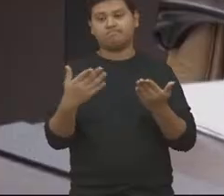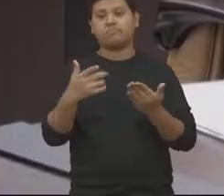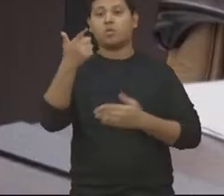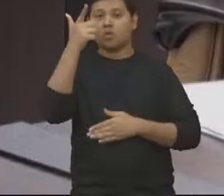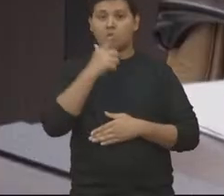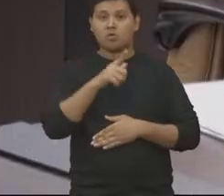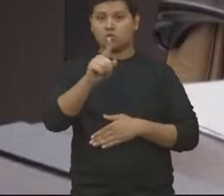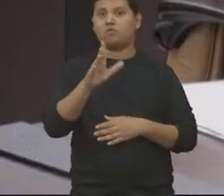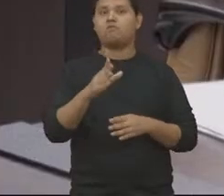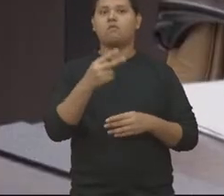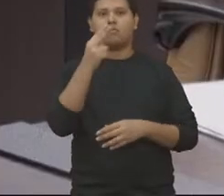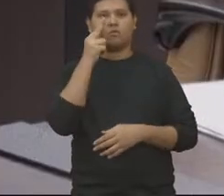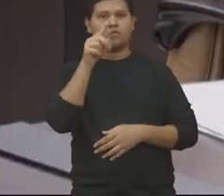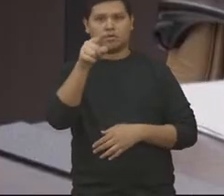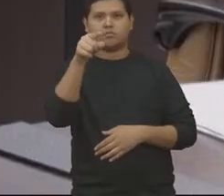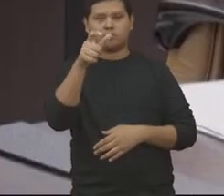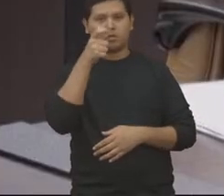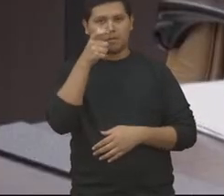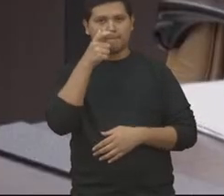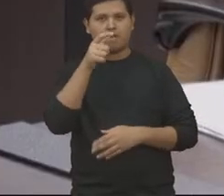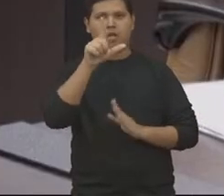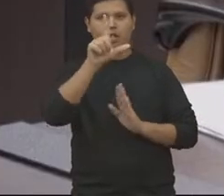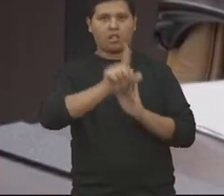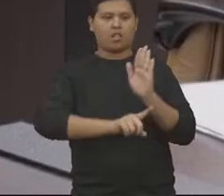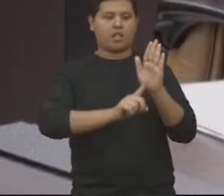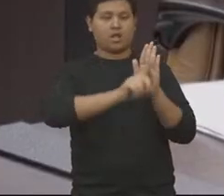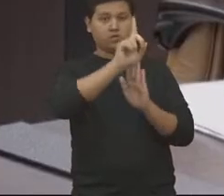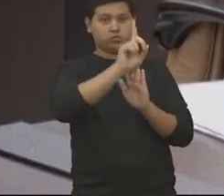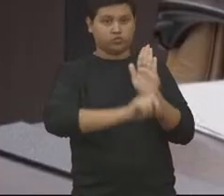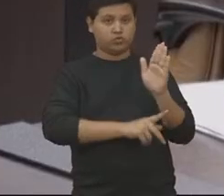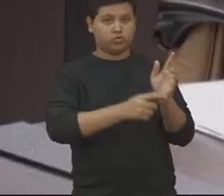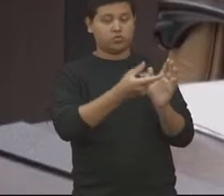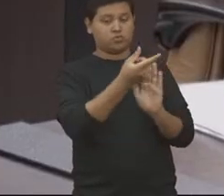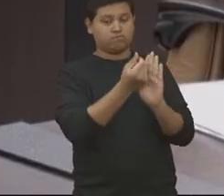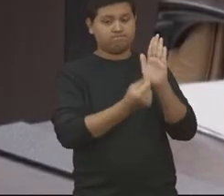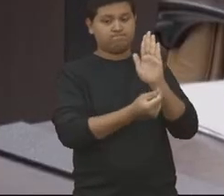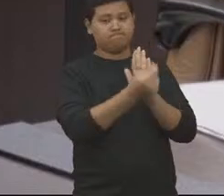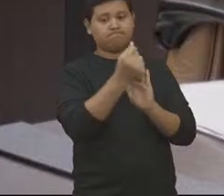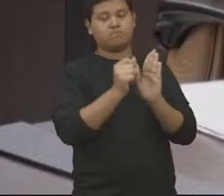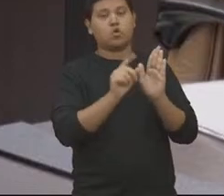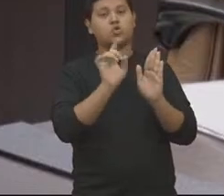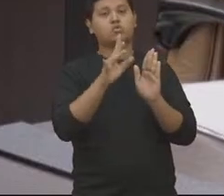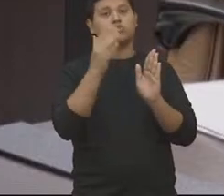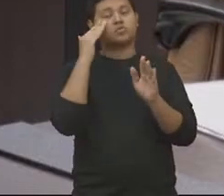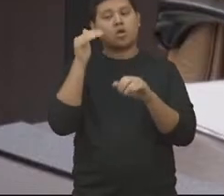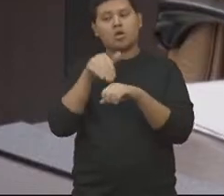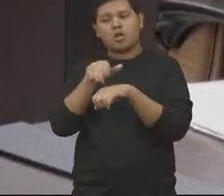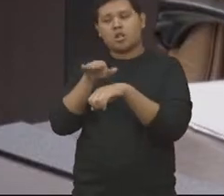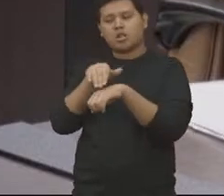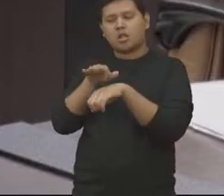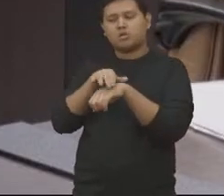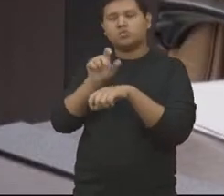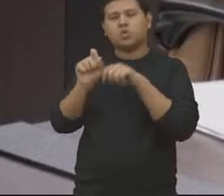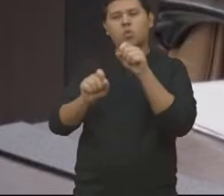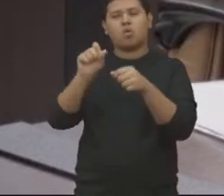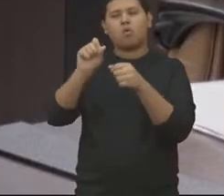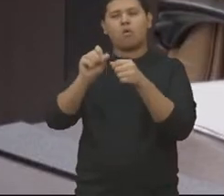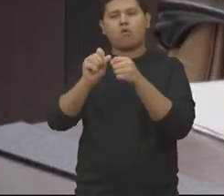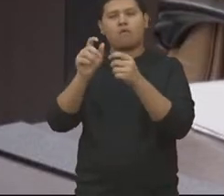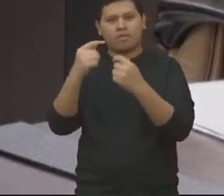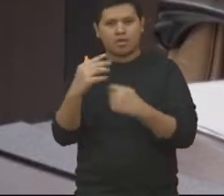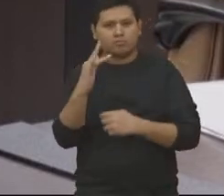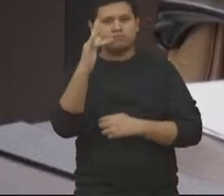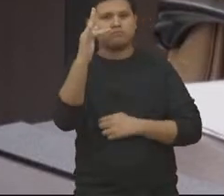vez, reforçando para você que está em casa, a Lei de Diretrizes Orçamentárias, ela dá direção ao governo por aquilo que ele